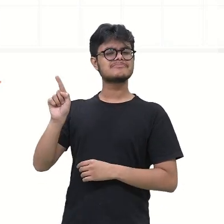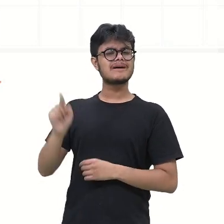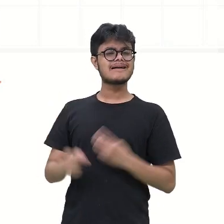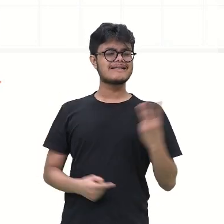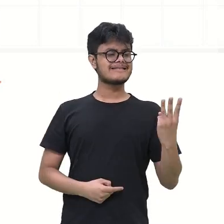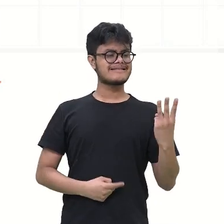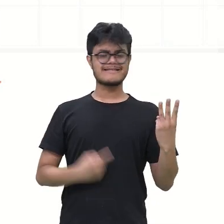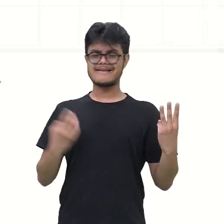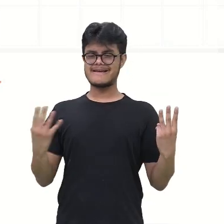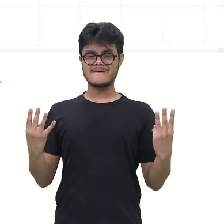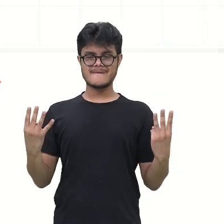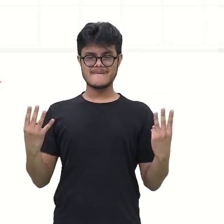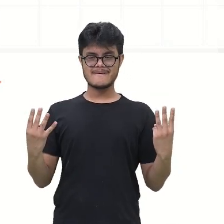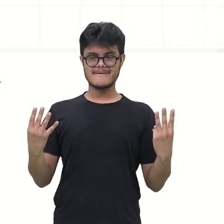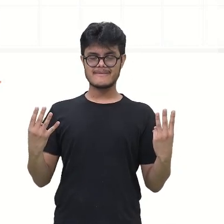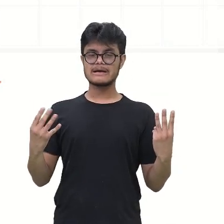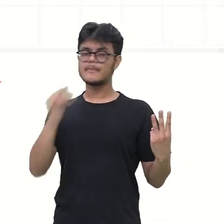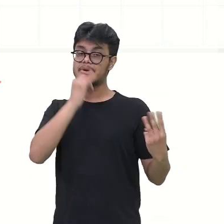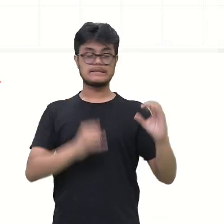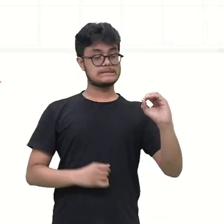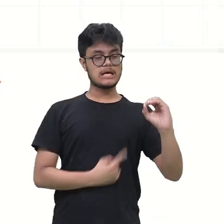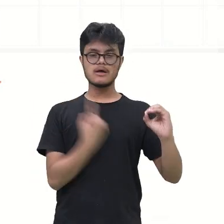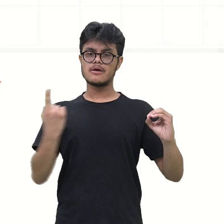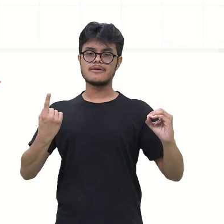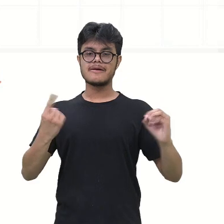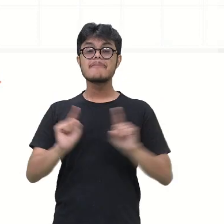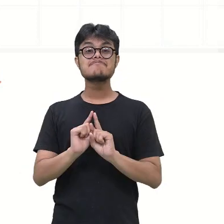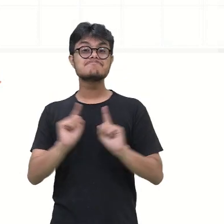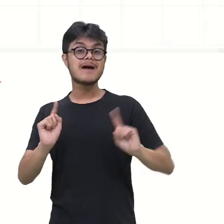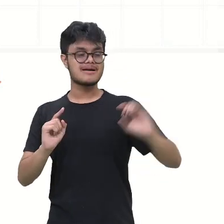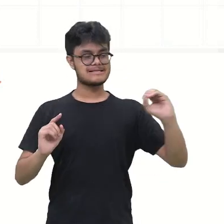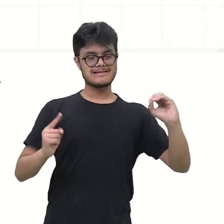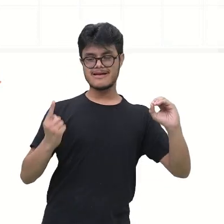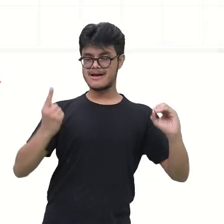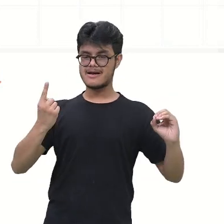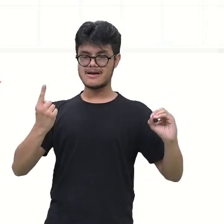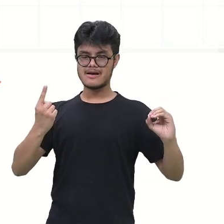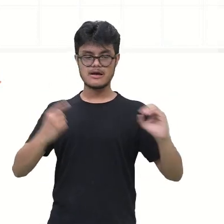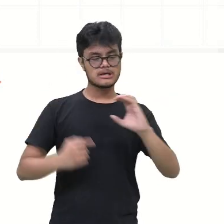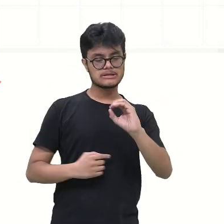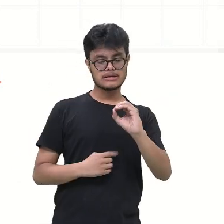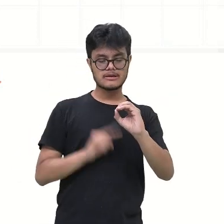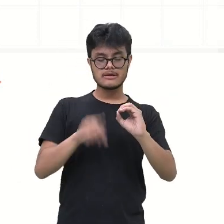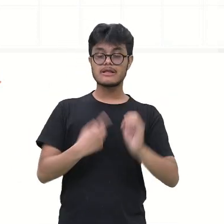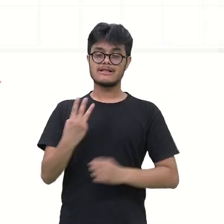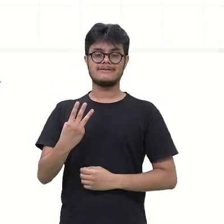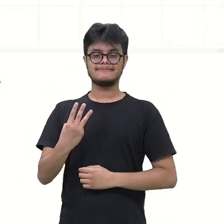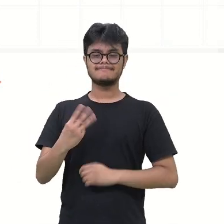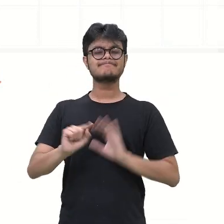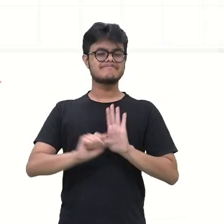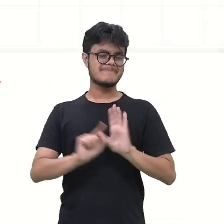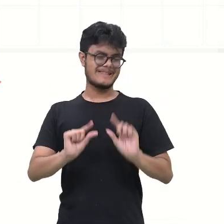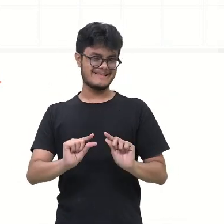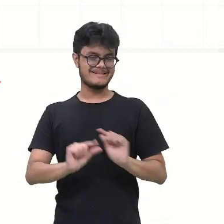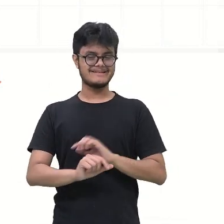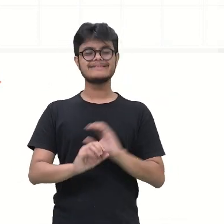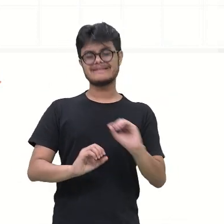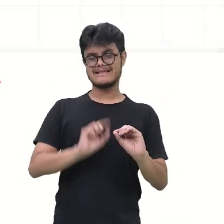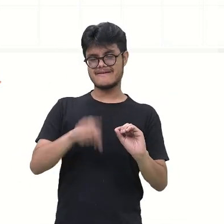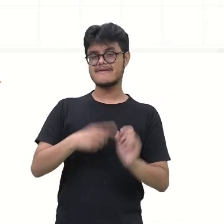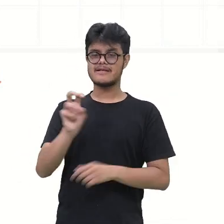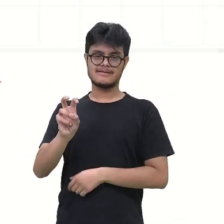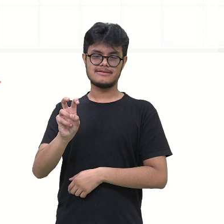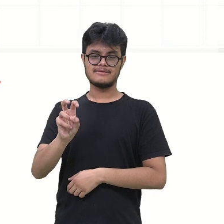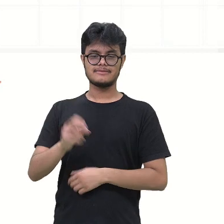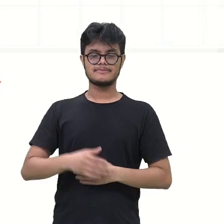Vai ser o número que vai estar entre o 0 e 1, mas esse 0,3 aqui, né, ele é menor do que o 0,5. Então, vamos dizer que ele esteja